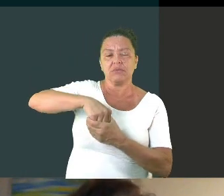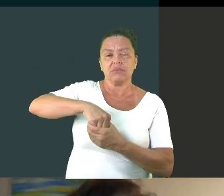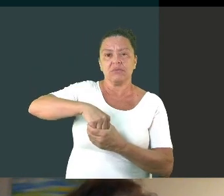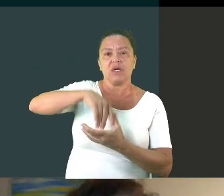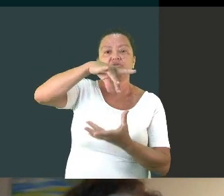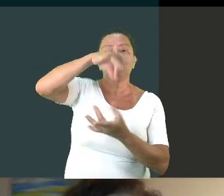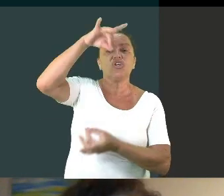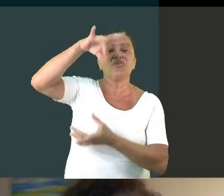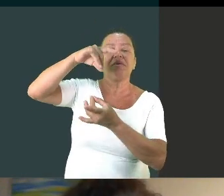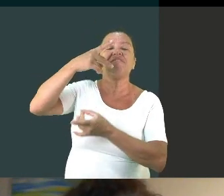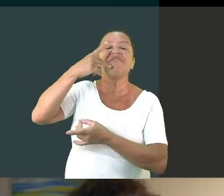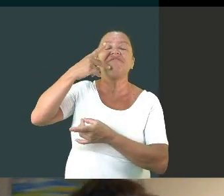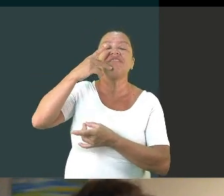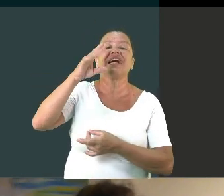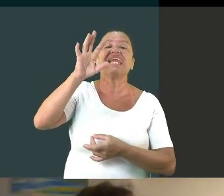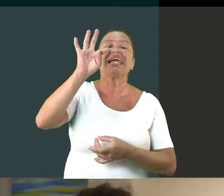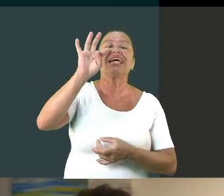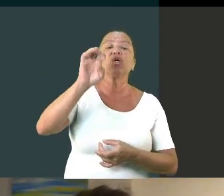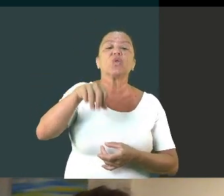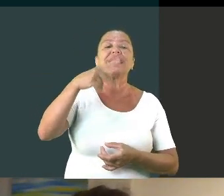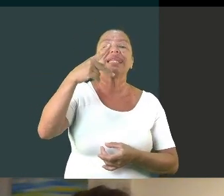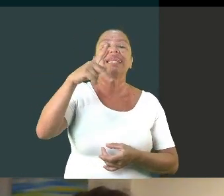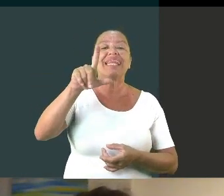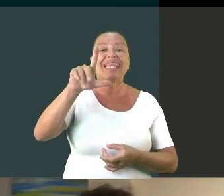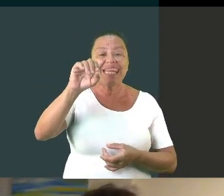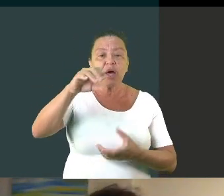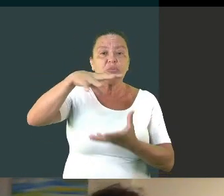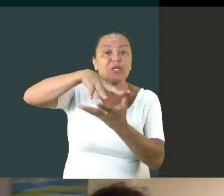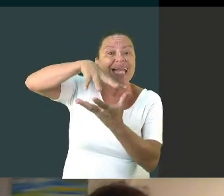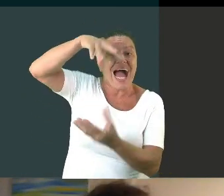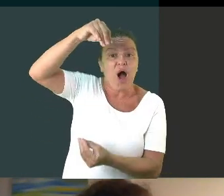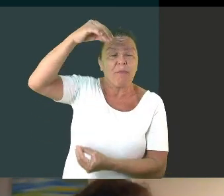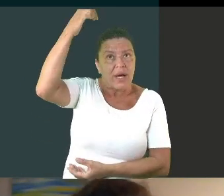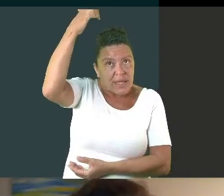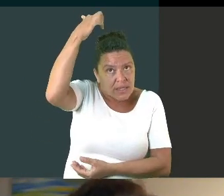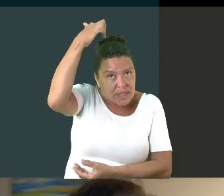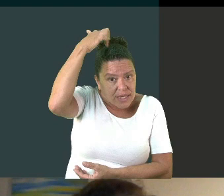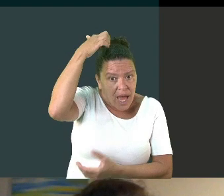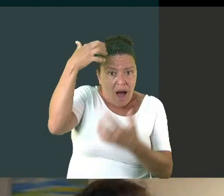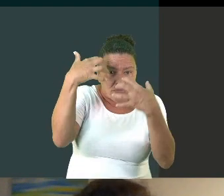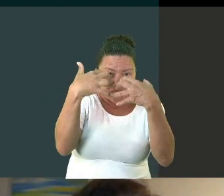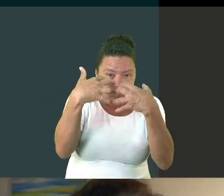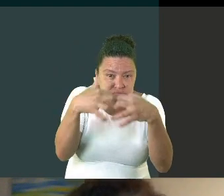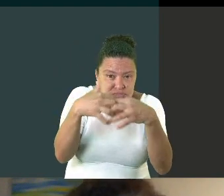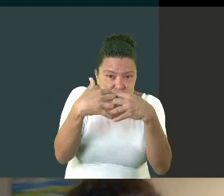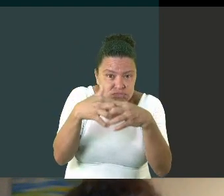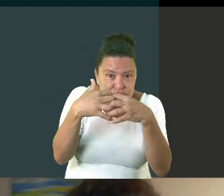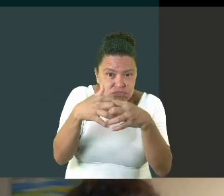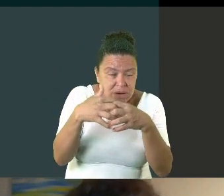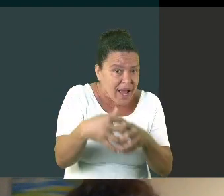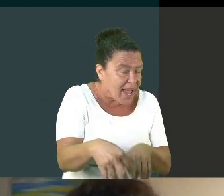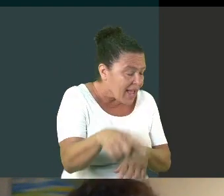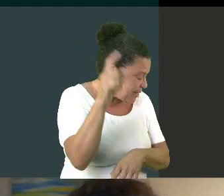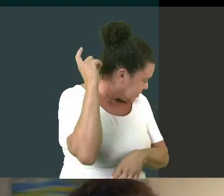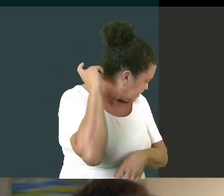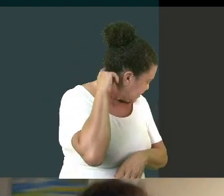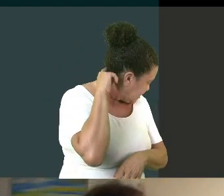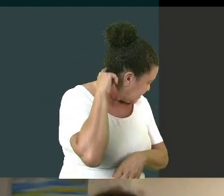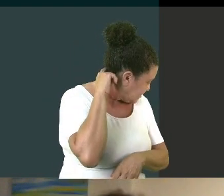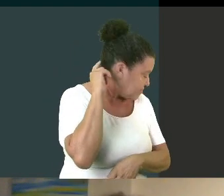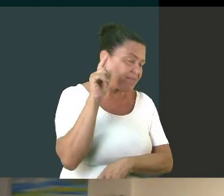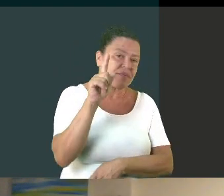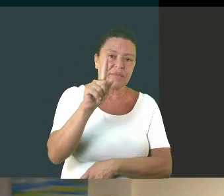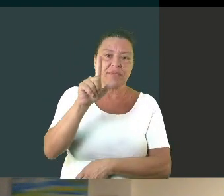espíritos chamam do templo da alma? Que é o cérebro, onde fica justamente a glândula pineal, que